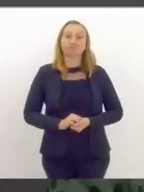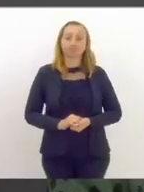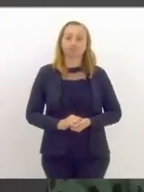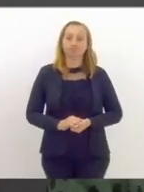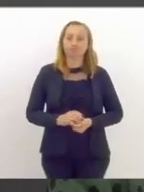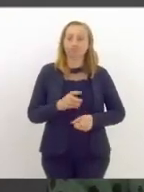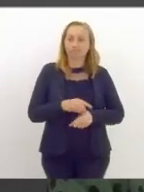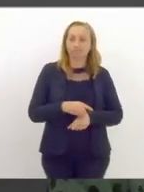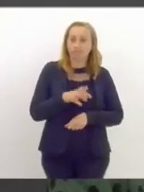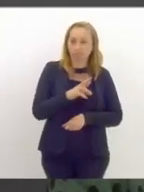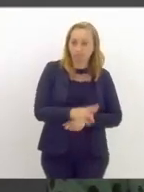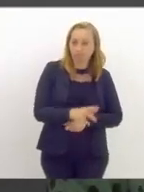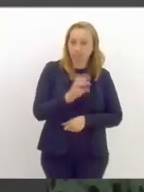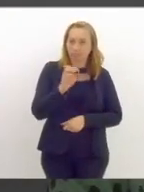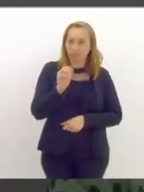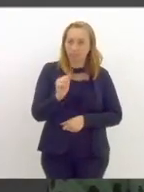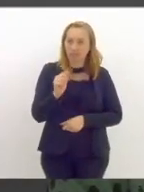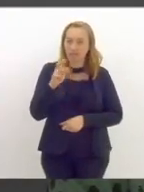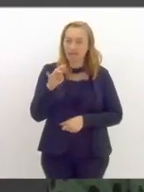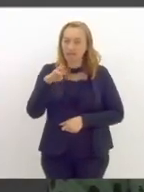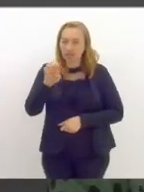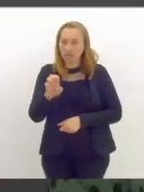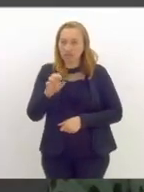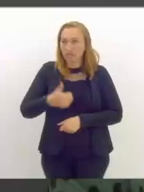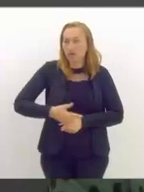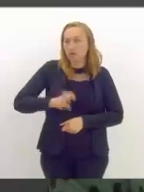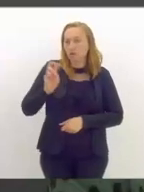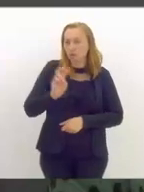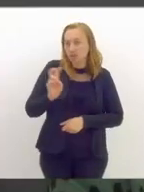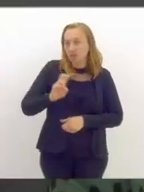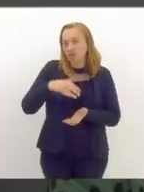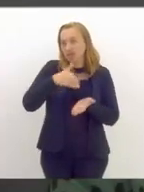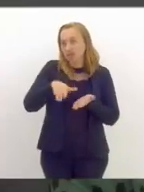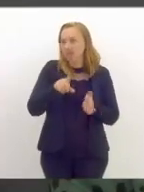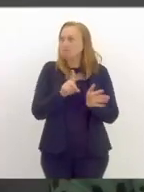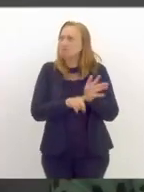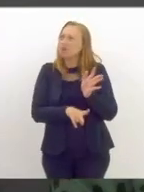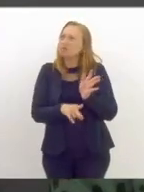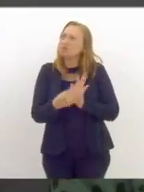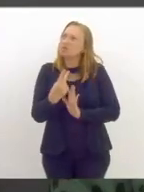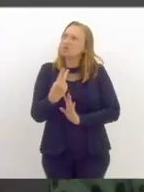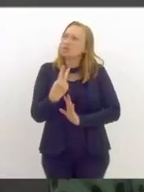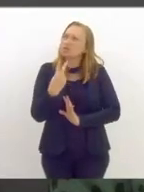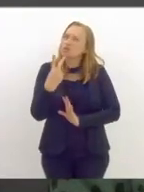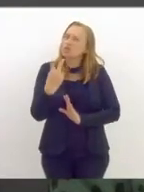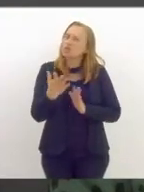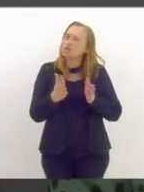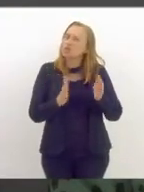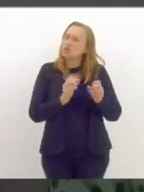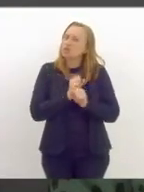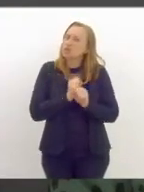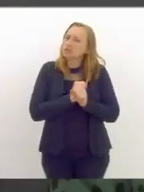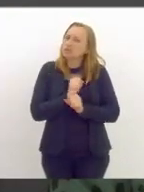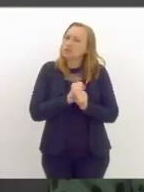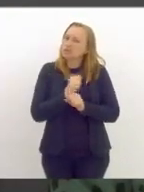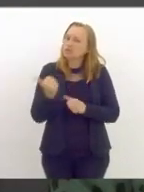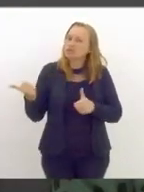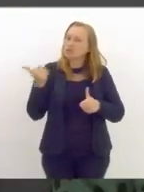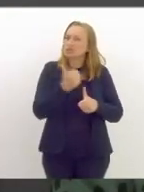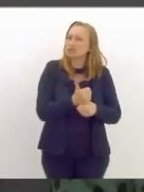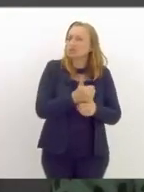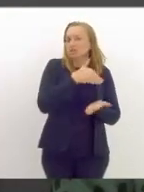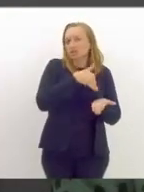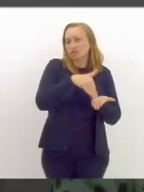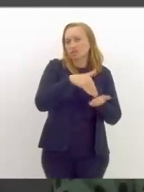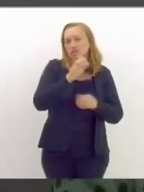doutor Kiep era o quinto secretário em menos de dois anos a assumir a Secretaria